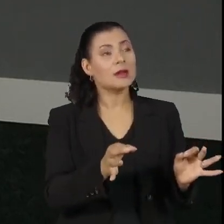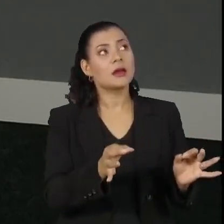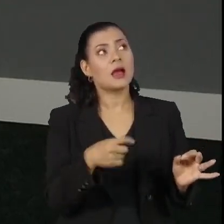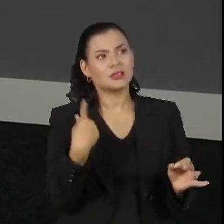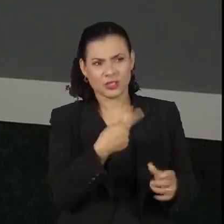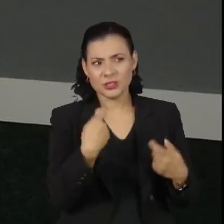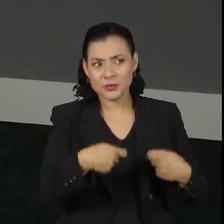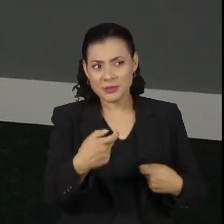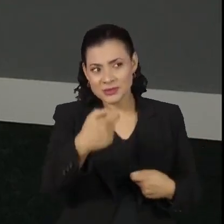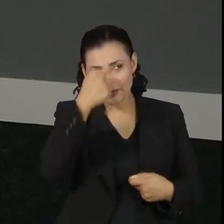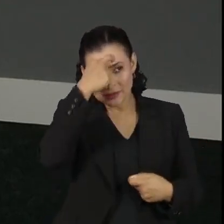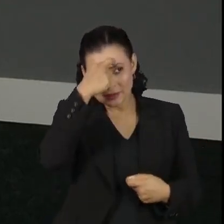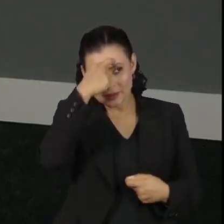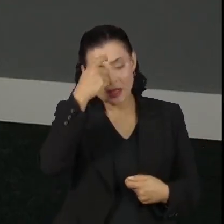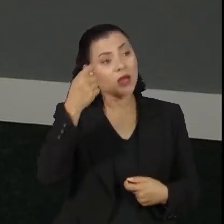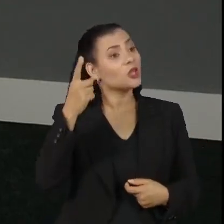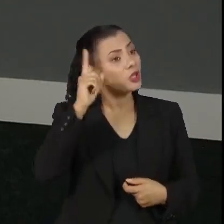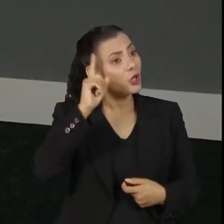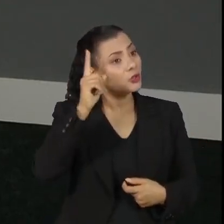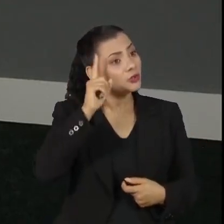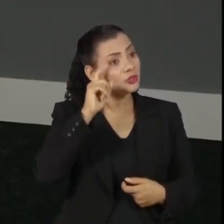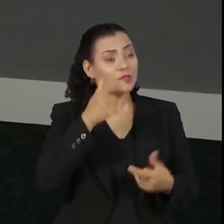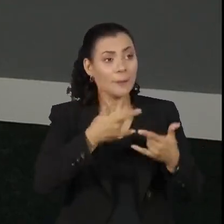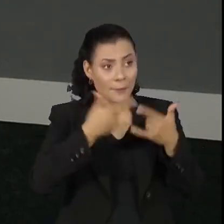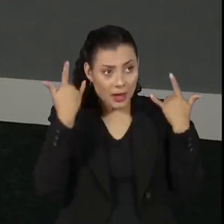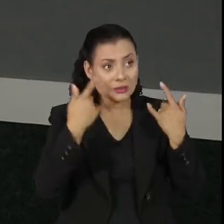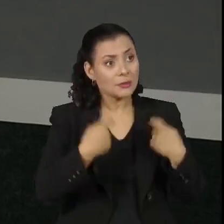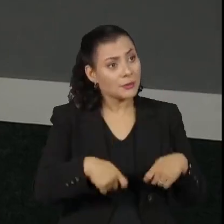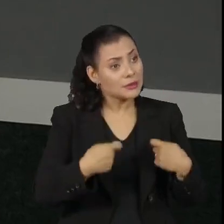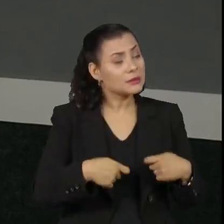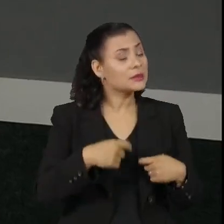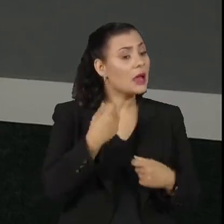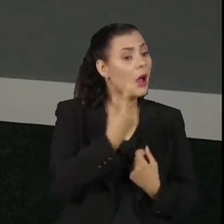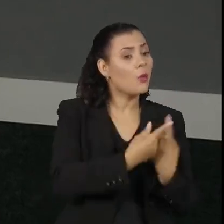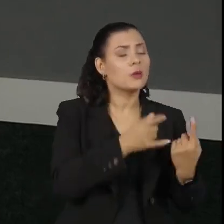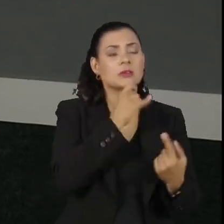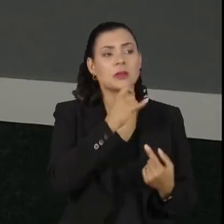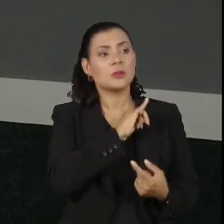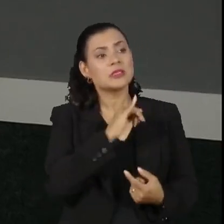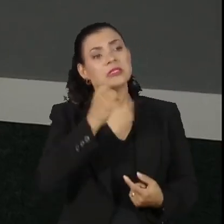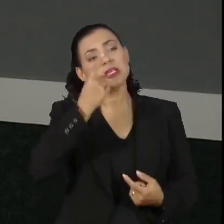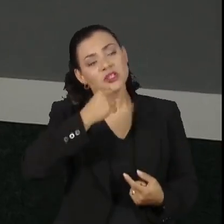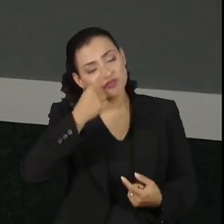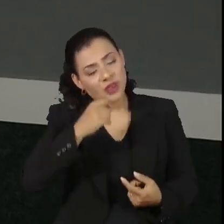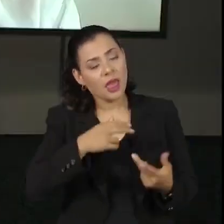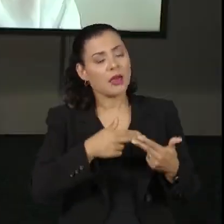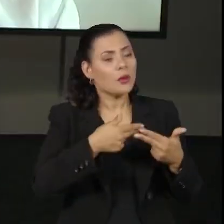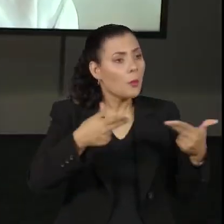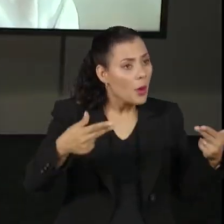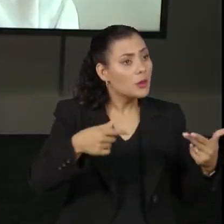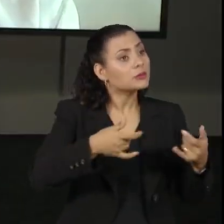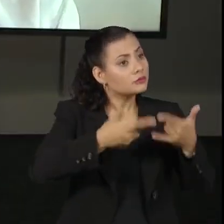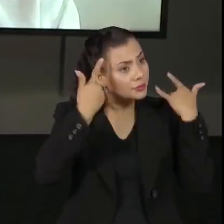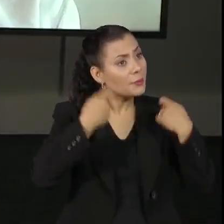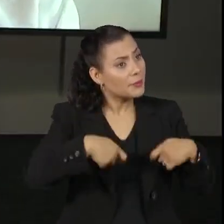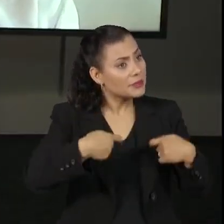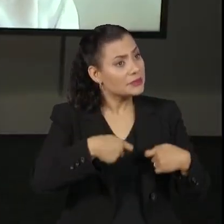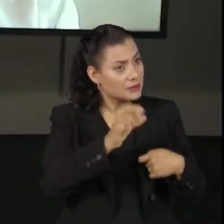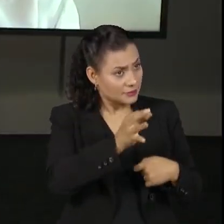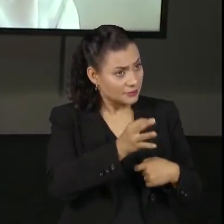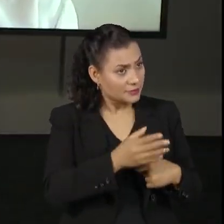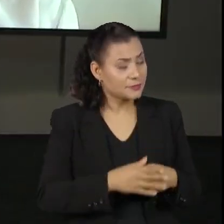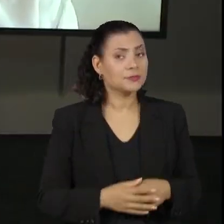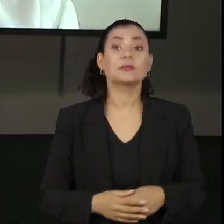ainda pautado no nosso dia a dia pelo uso da máscara em situações específicas? Olha, dentro